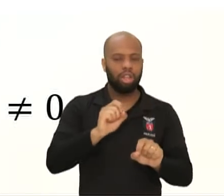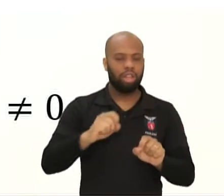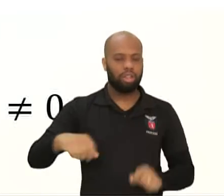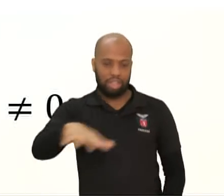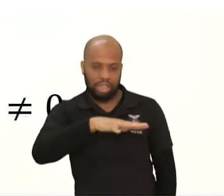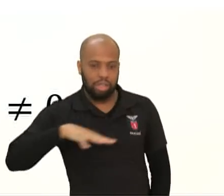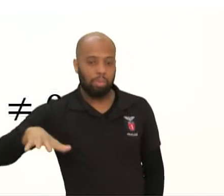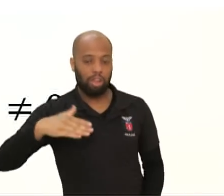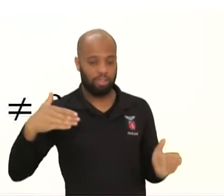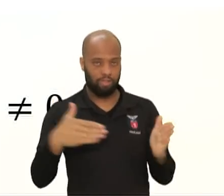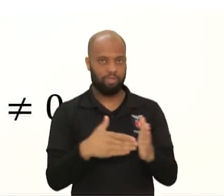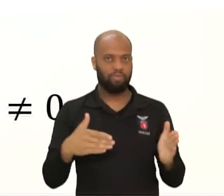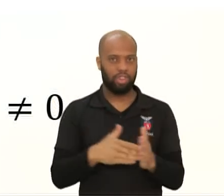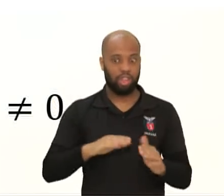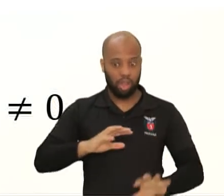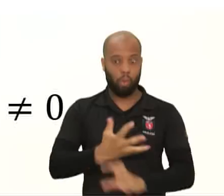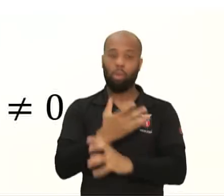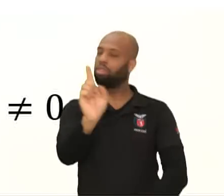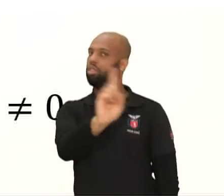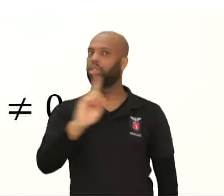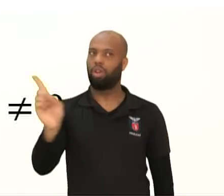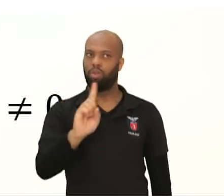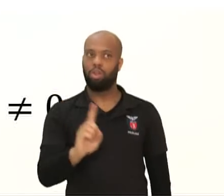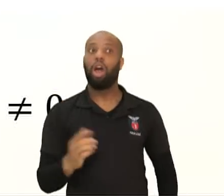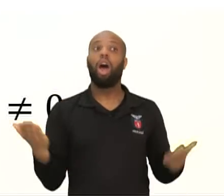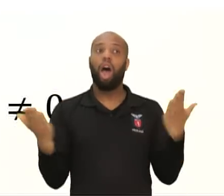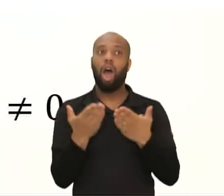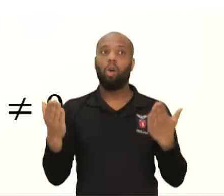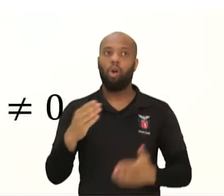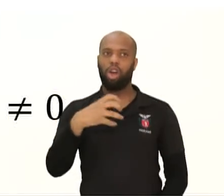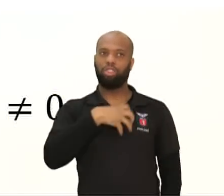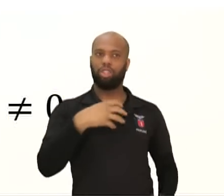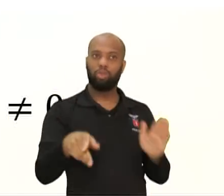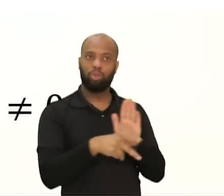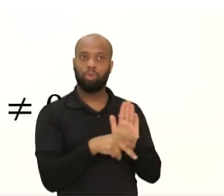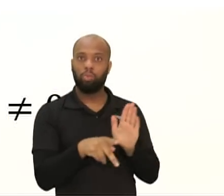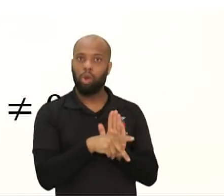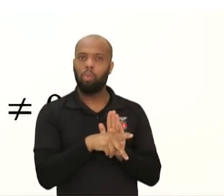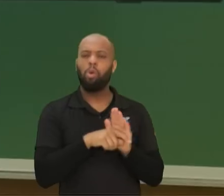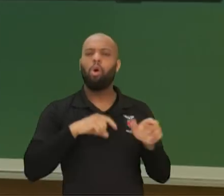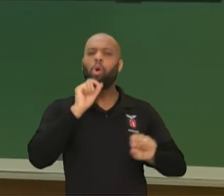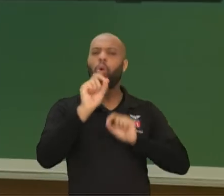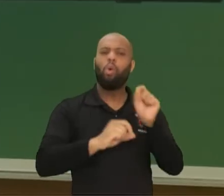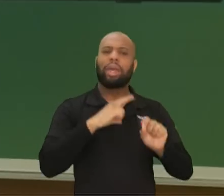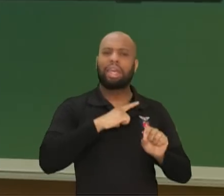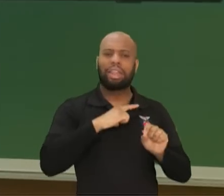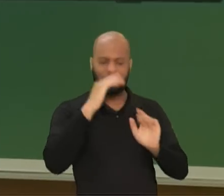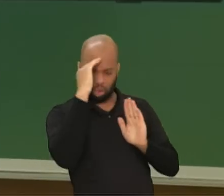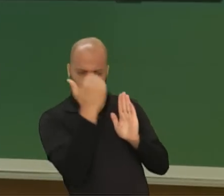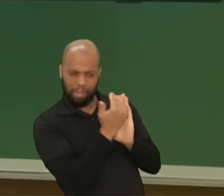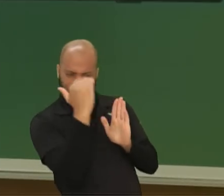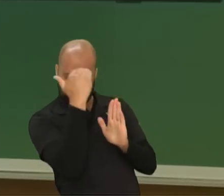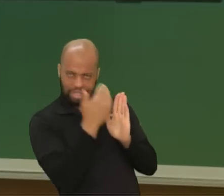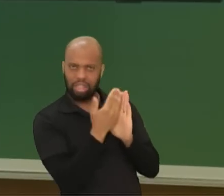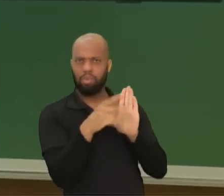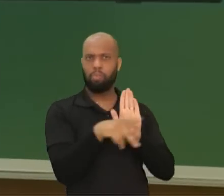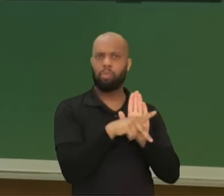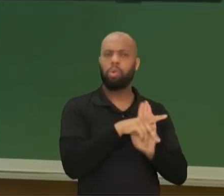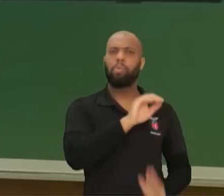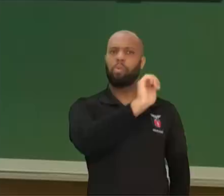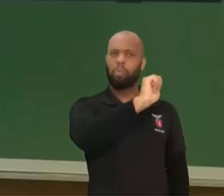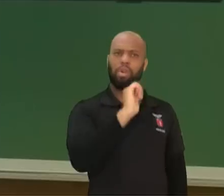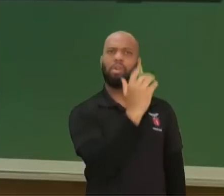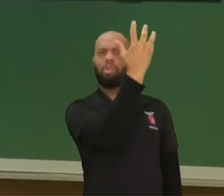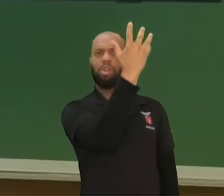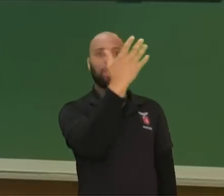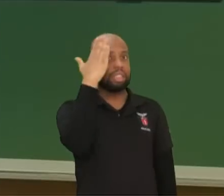A probabilidade condicional do evento A, certo? Sabendo, condicional do evento A. ocorrer, sabendo